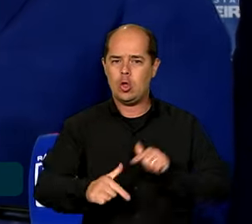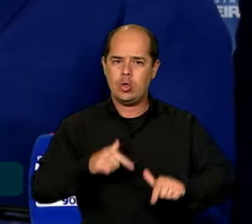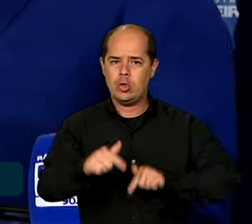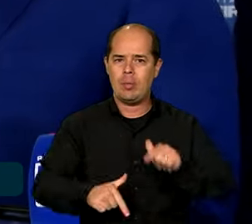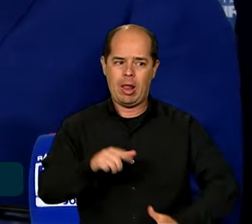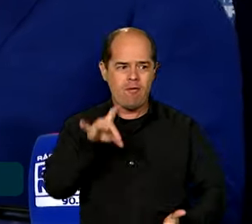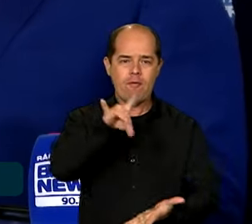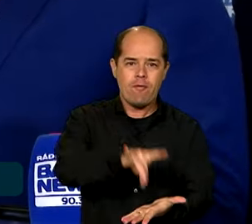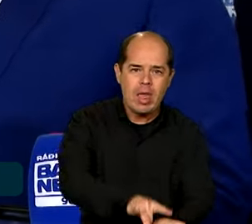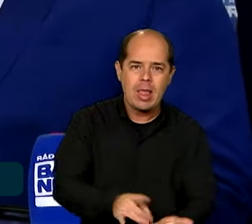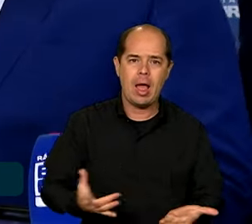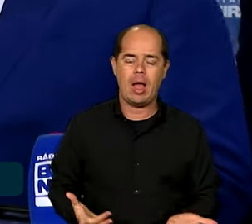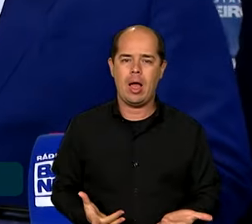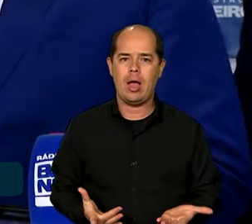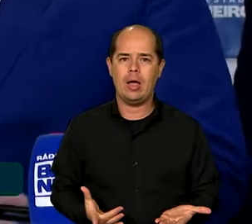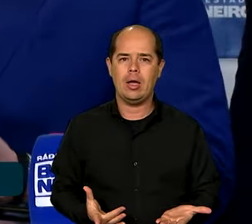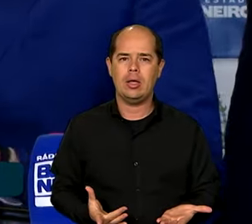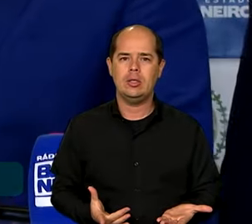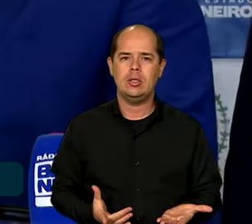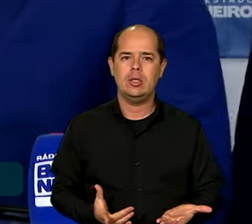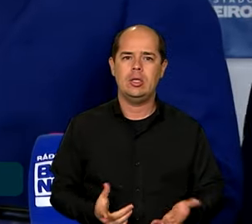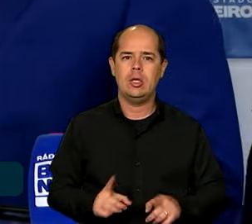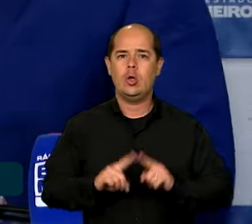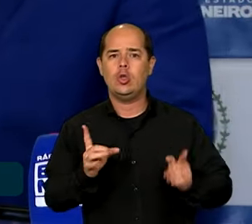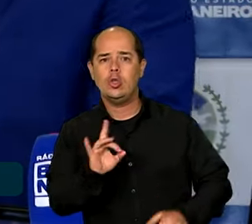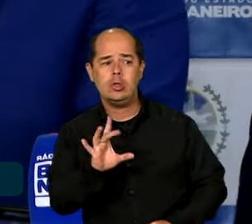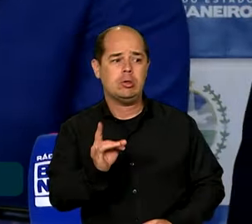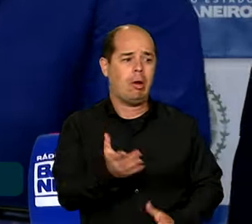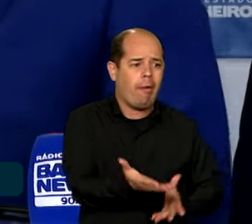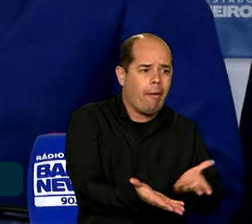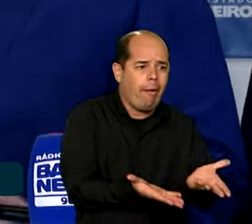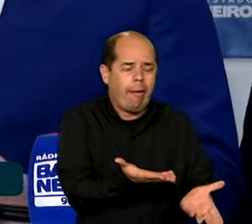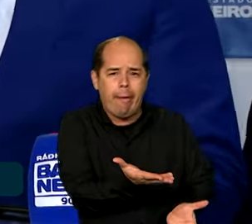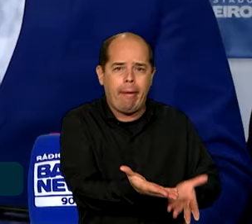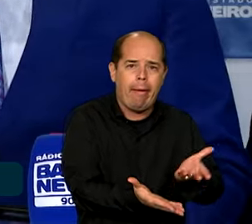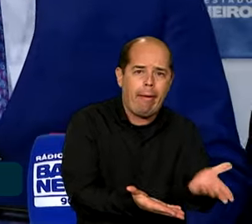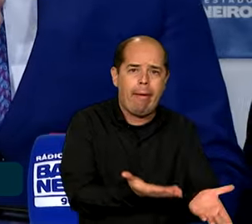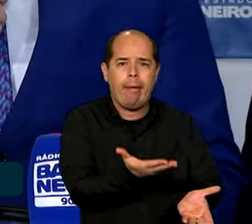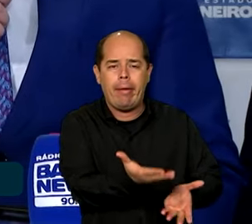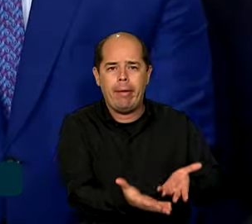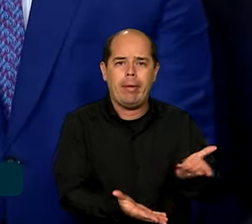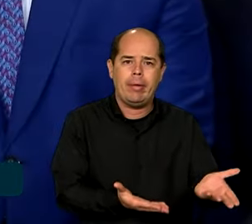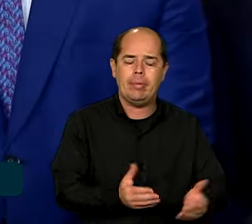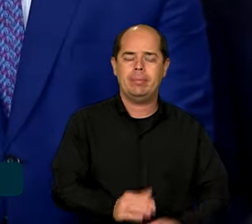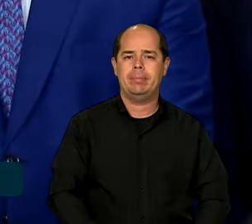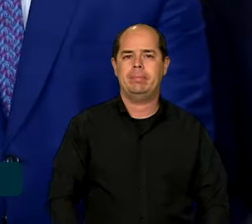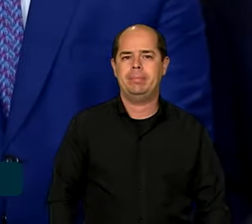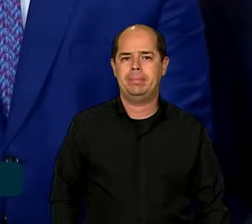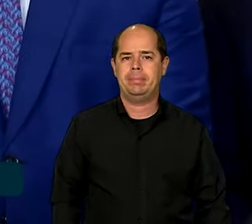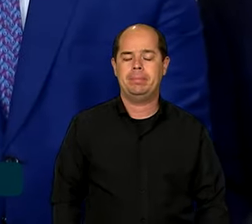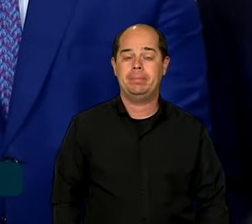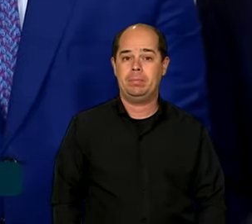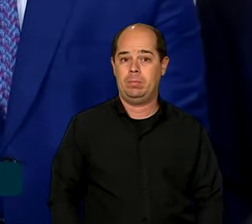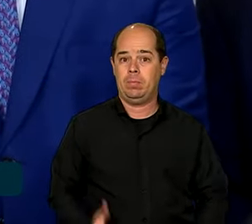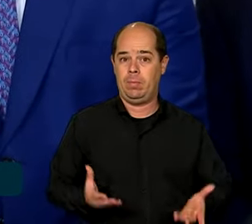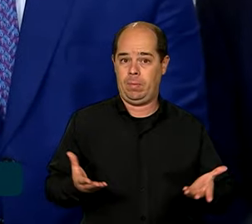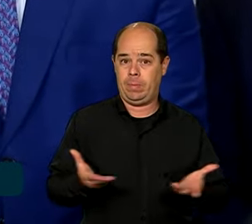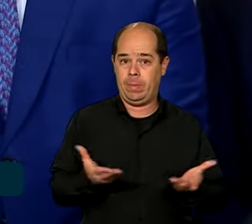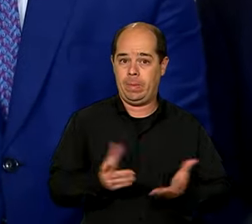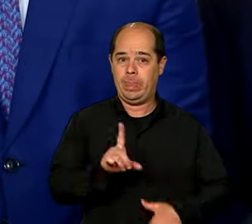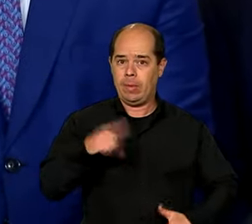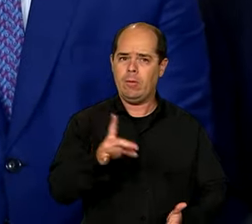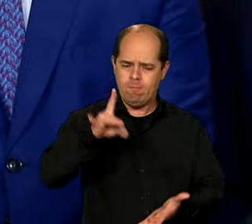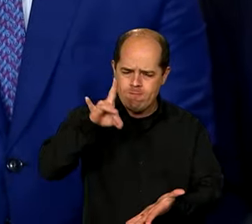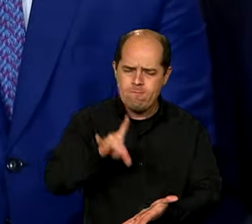ficar nos paliativos, na pontualidade, trabalhando. Agora nós estamos